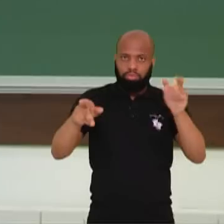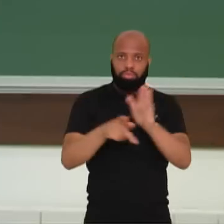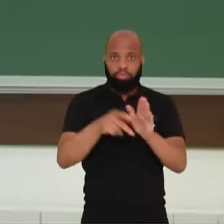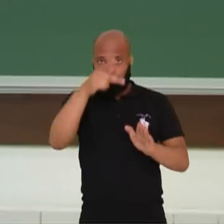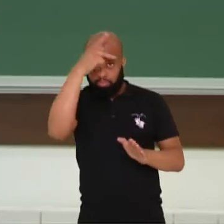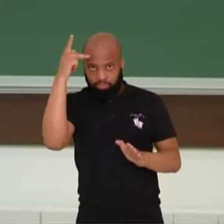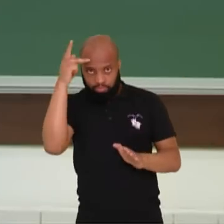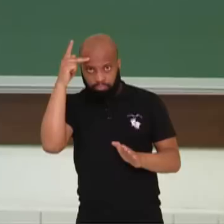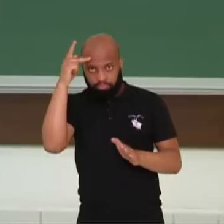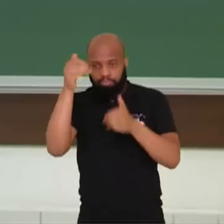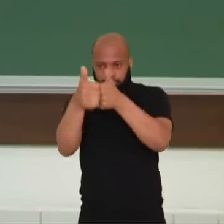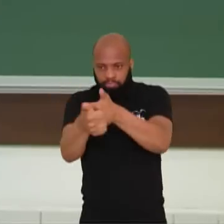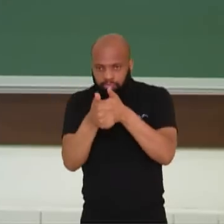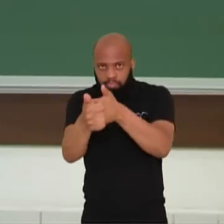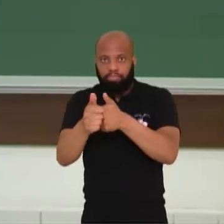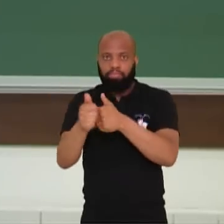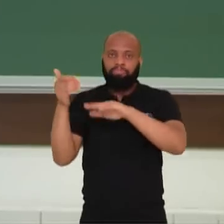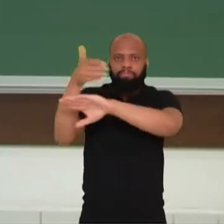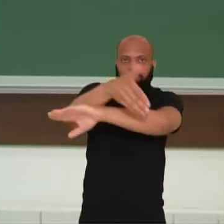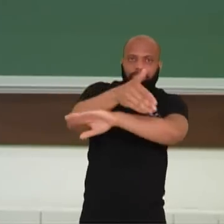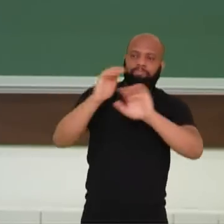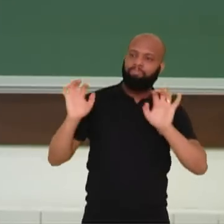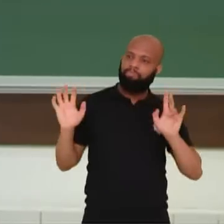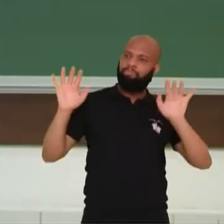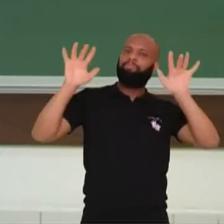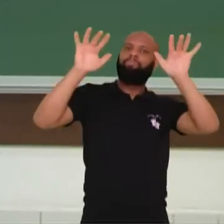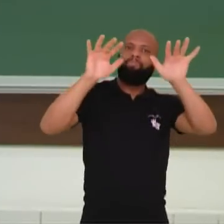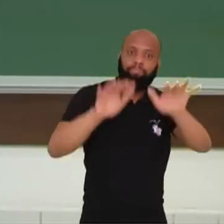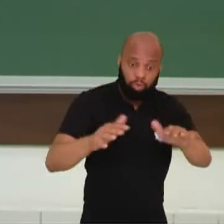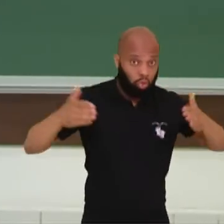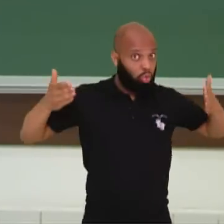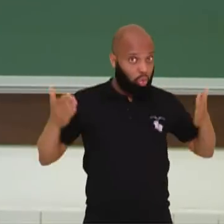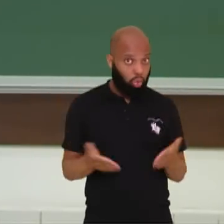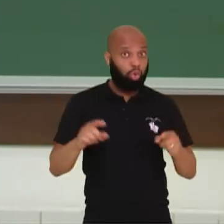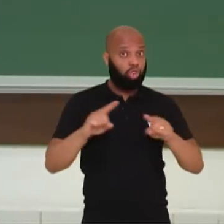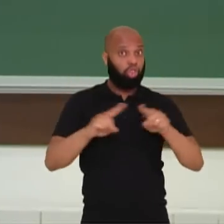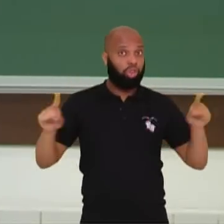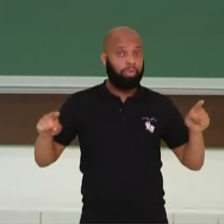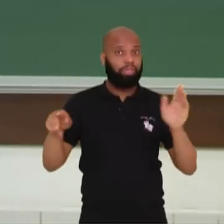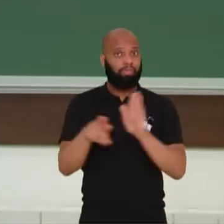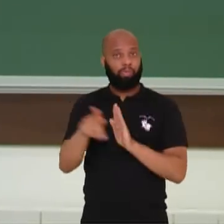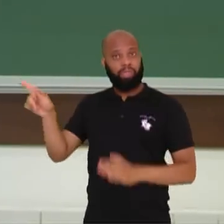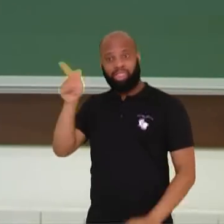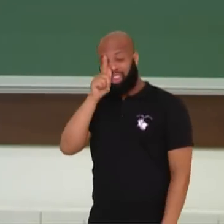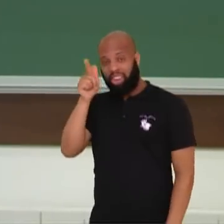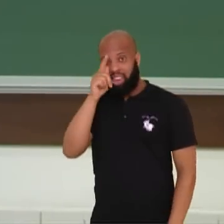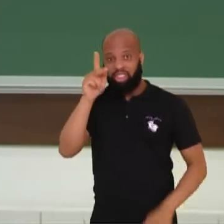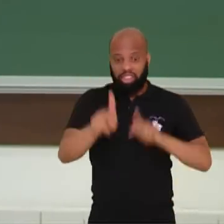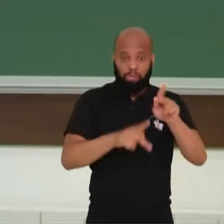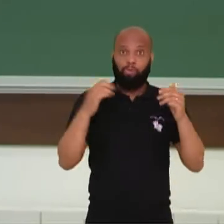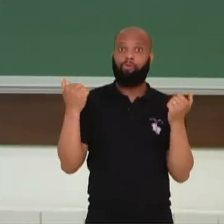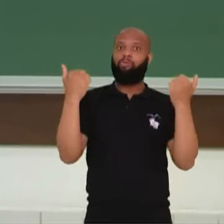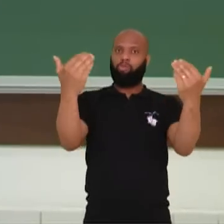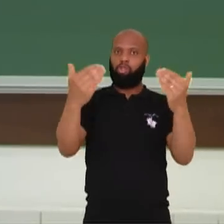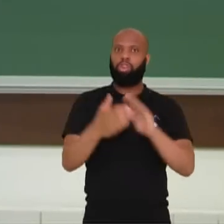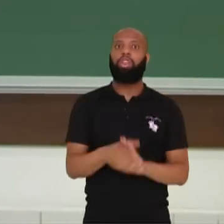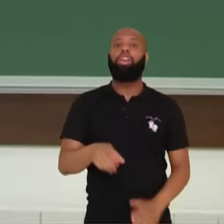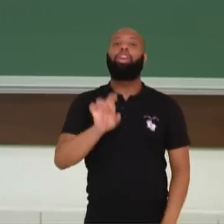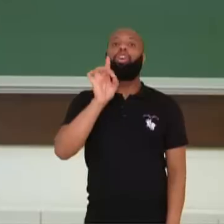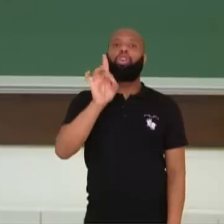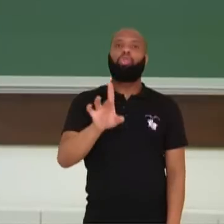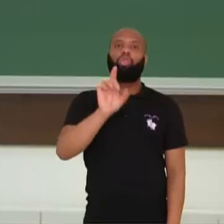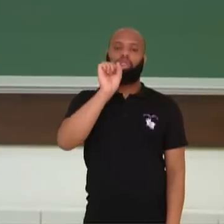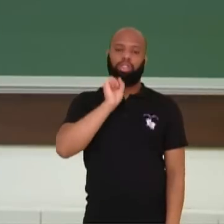fiéis dentro do edifício, o templo grego ele era um local para reunião fora, o povo ficava do lado de fora. Os sacerdotes entravam,